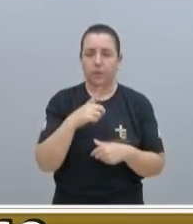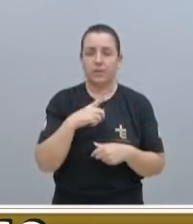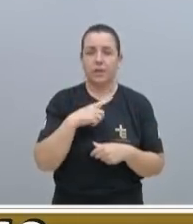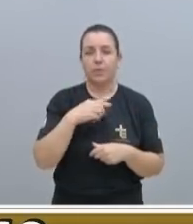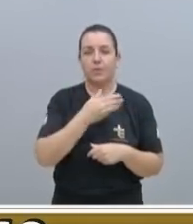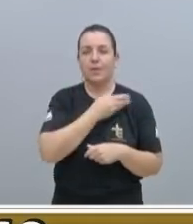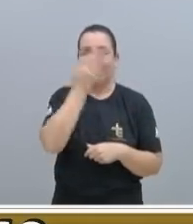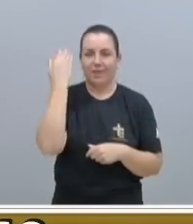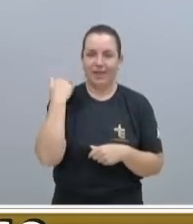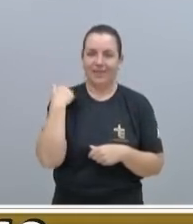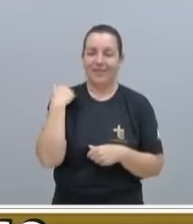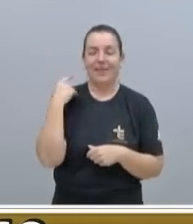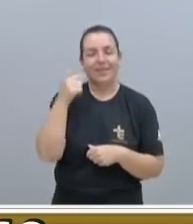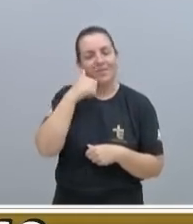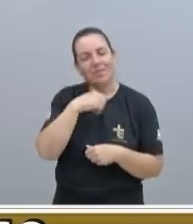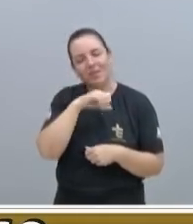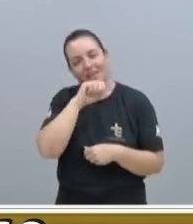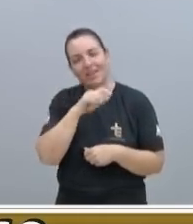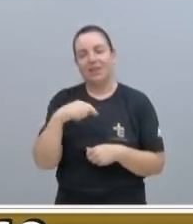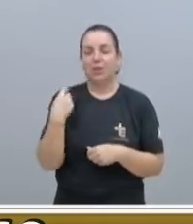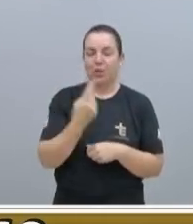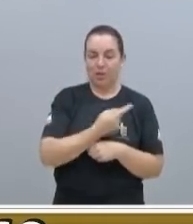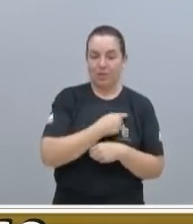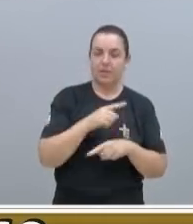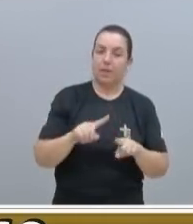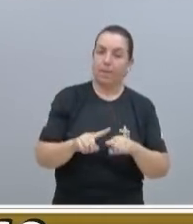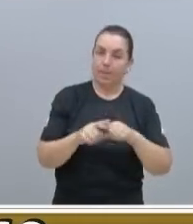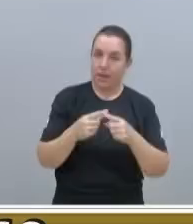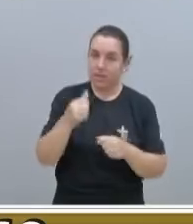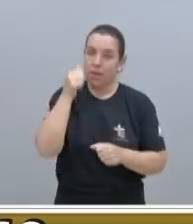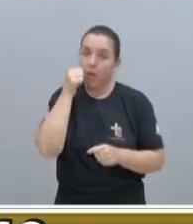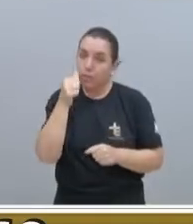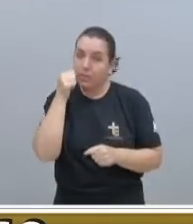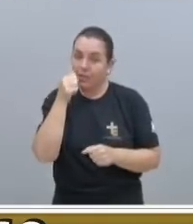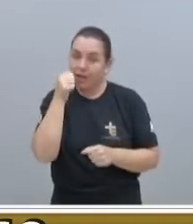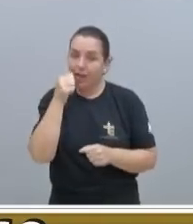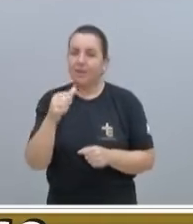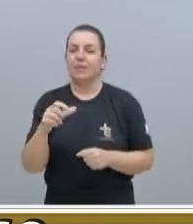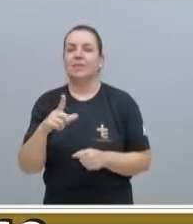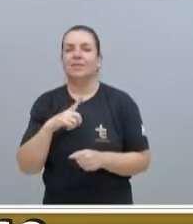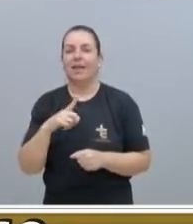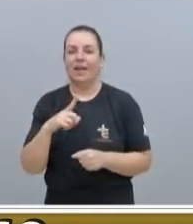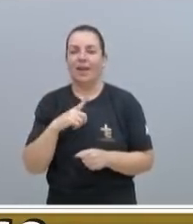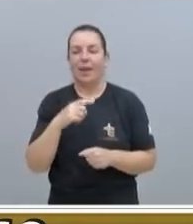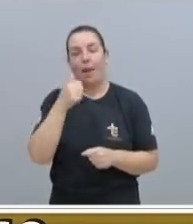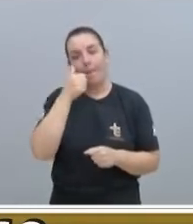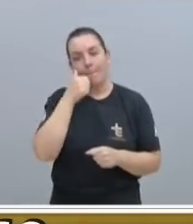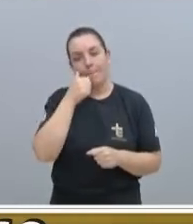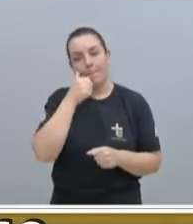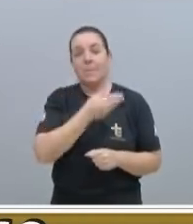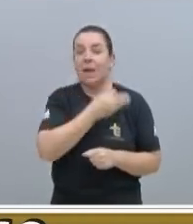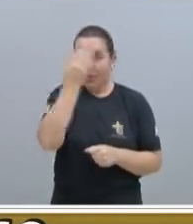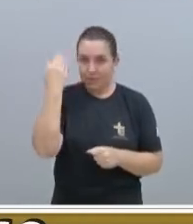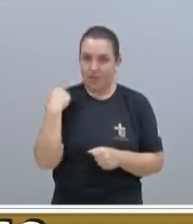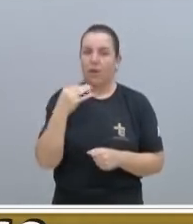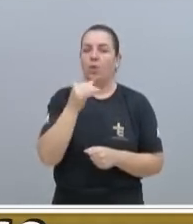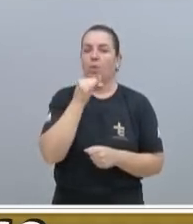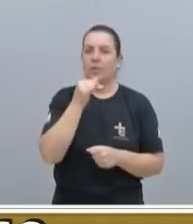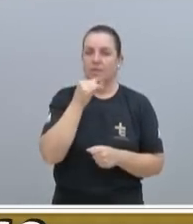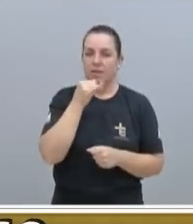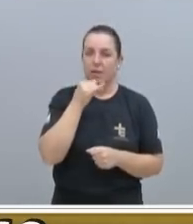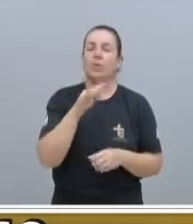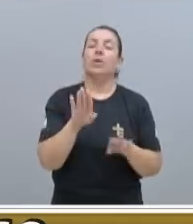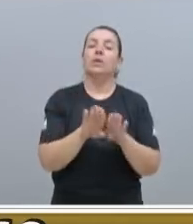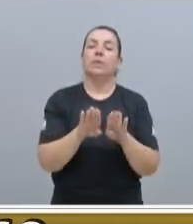mãe intercessora mas as mulheres têm maria como exemplo e no dia dos pais